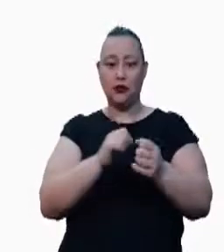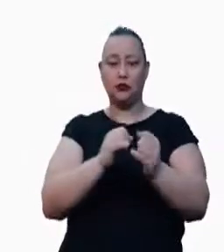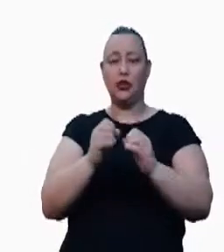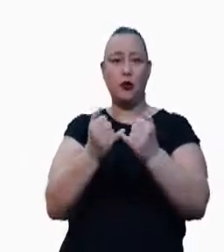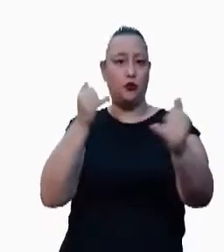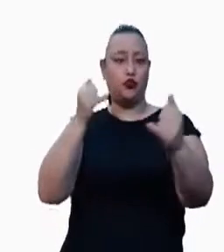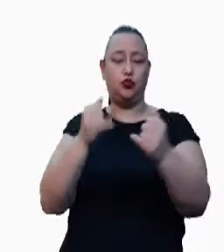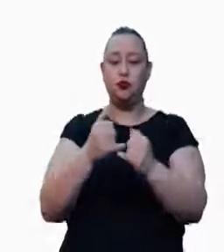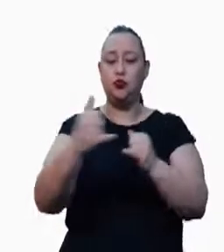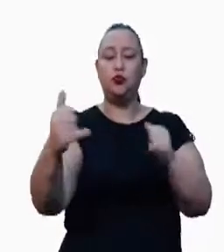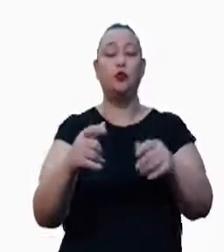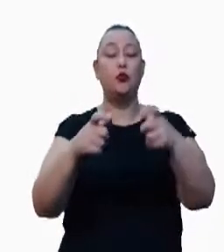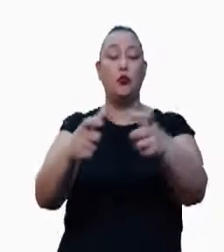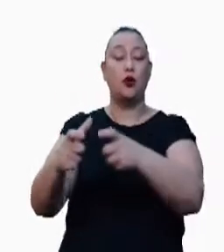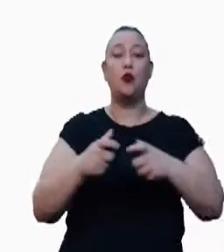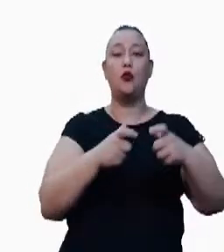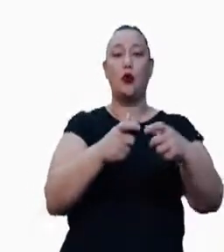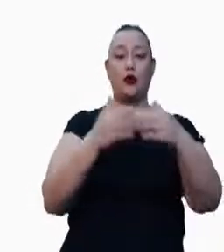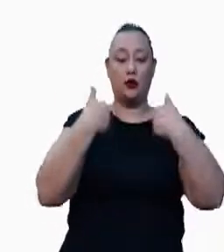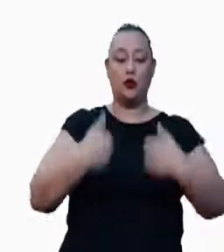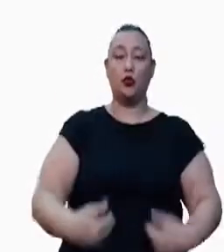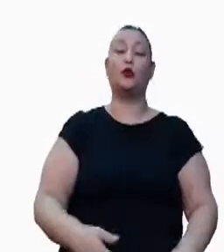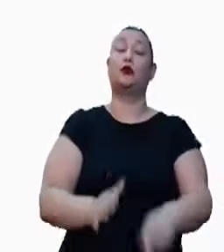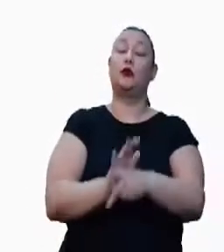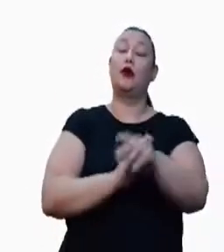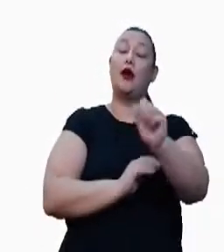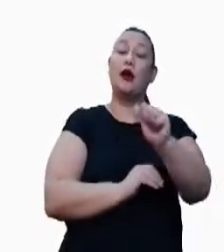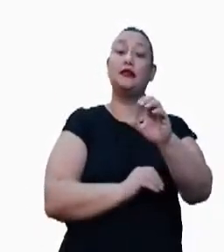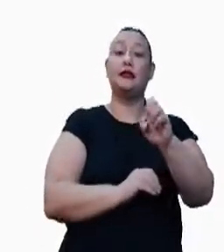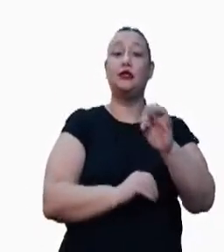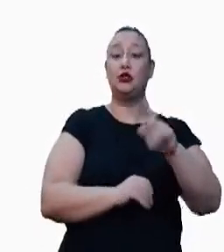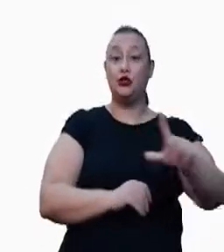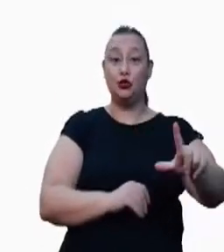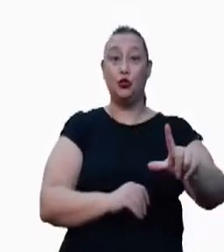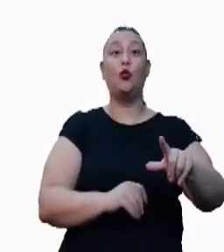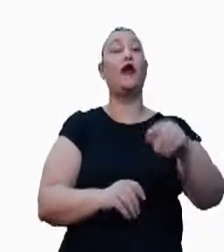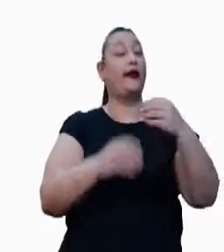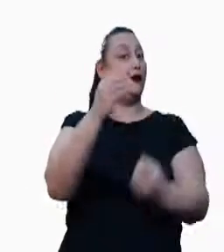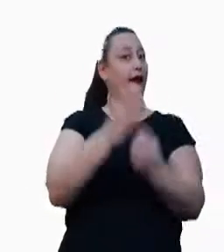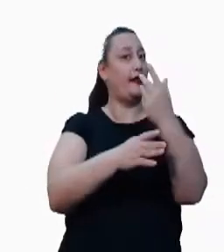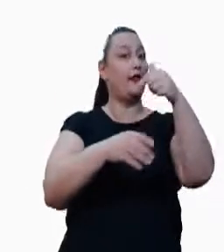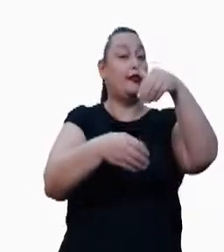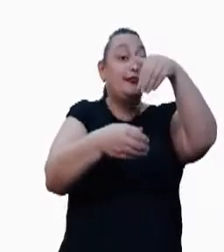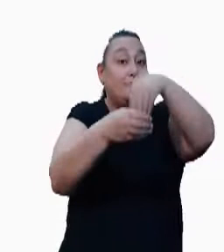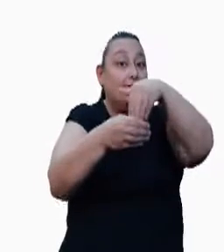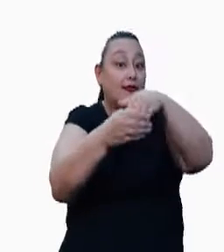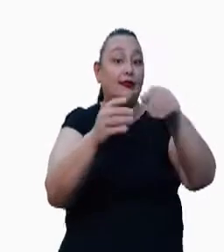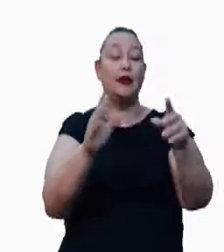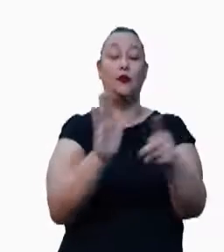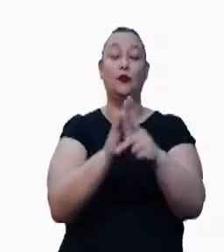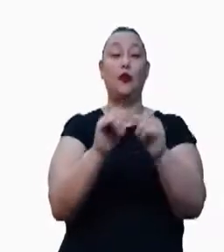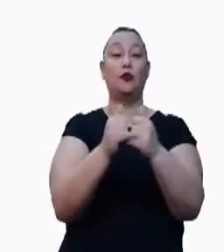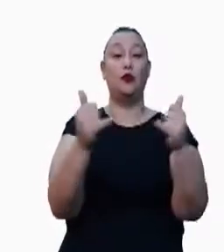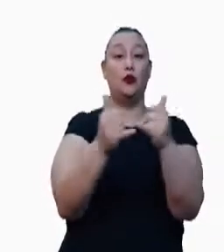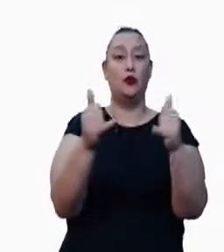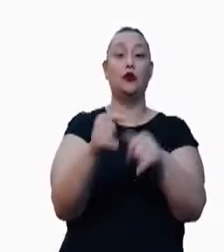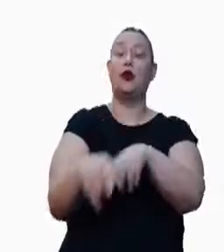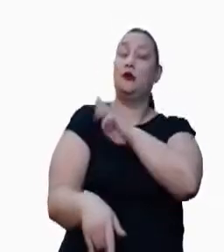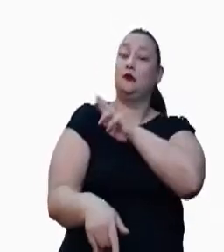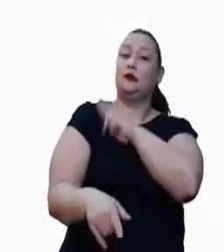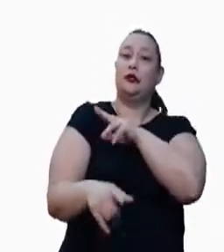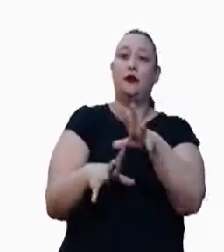acetilcolina, especificamente, ela é responsável, ela é produzida no neurônio, e ela é responsável por produzir a contração